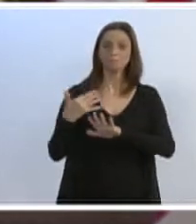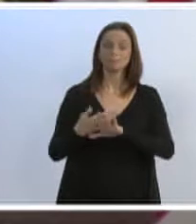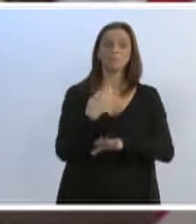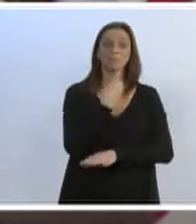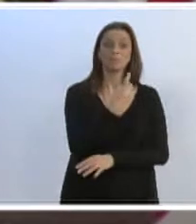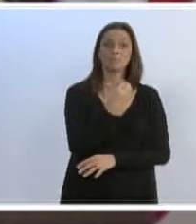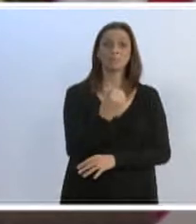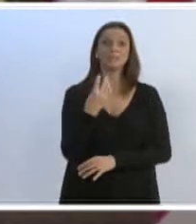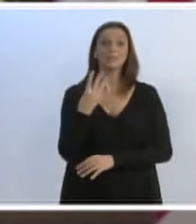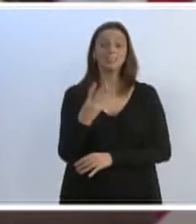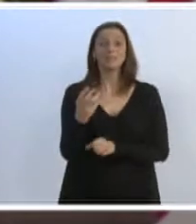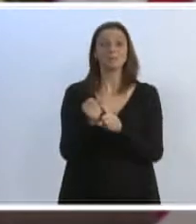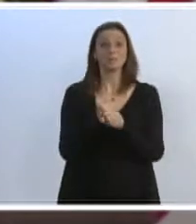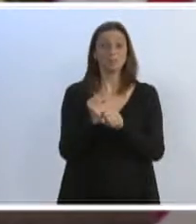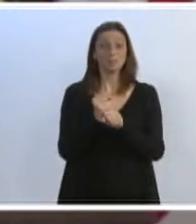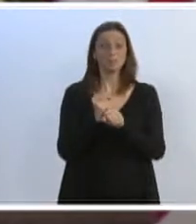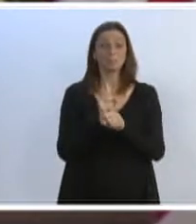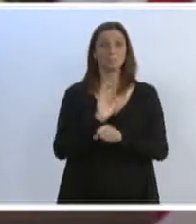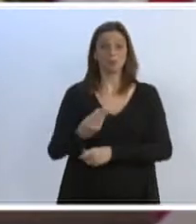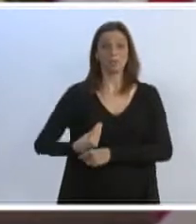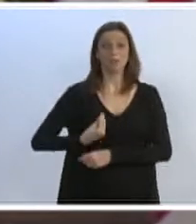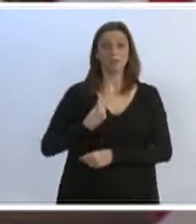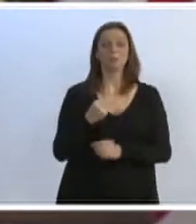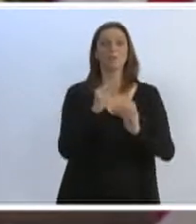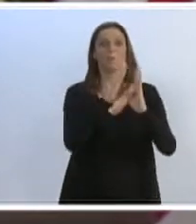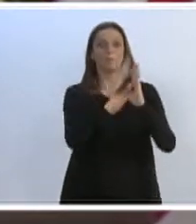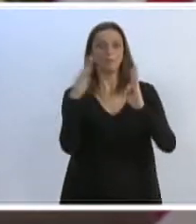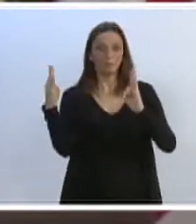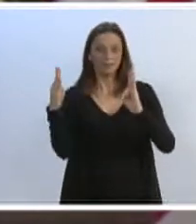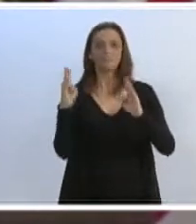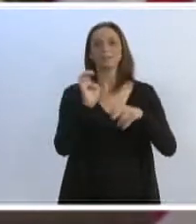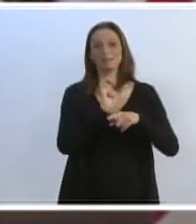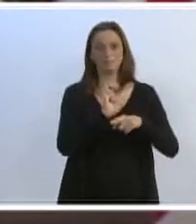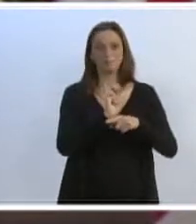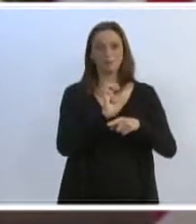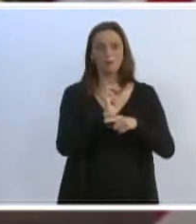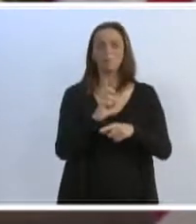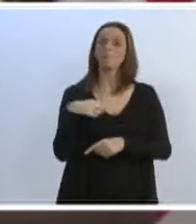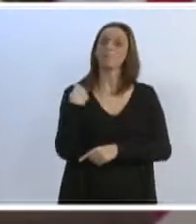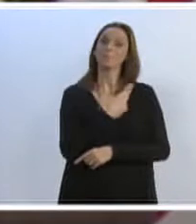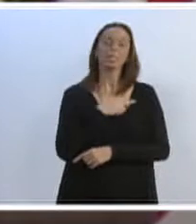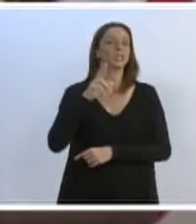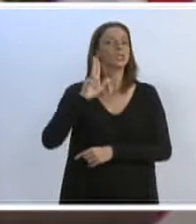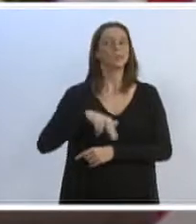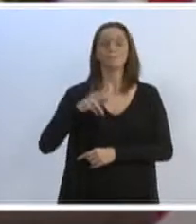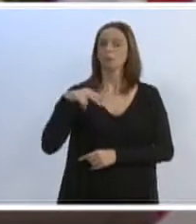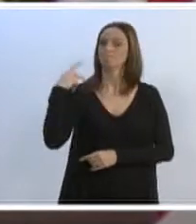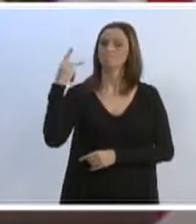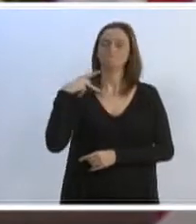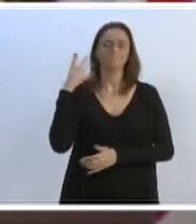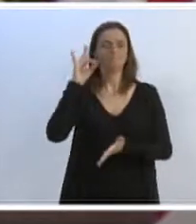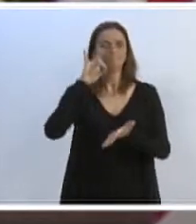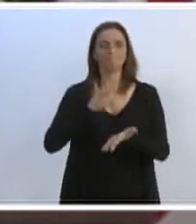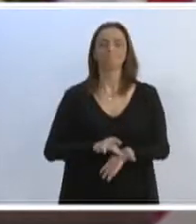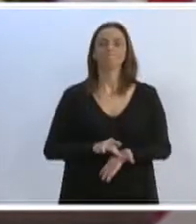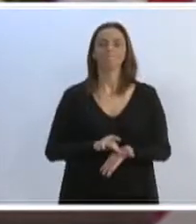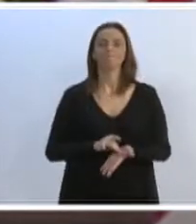existe. Segundo cálculos de bibliotecárias, se fosse reunido em livros, tudo o que escrevi para a